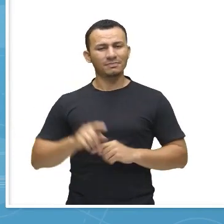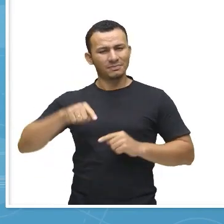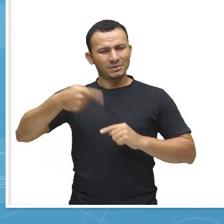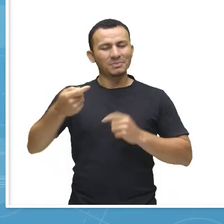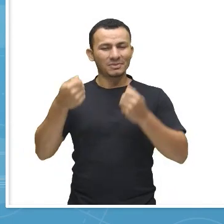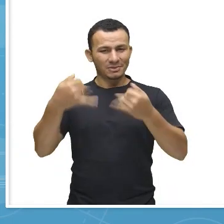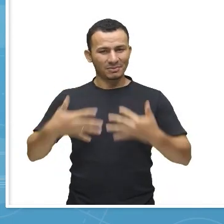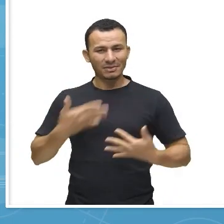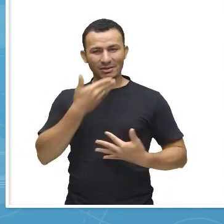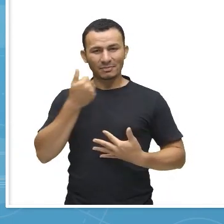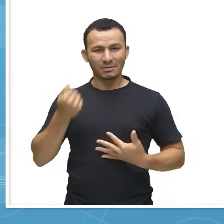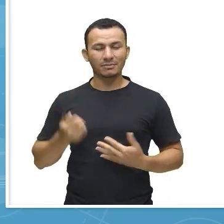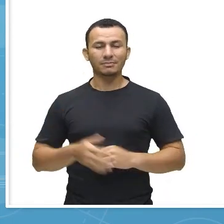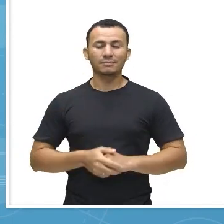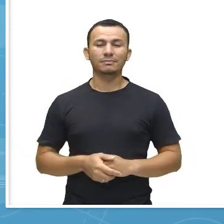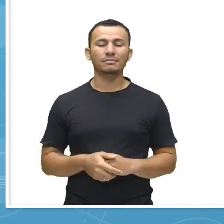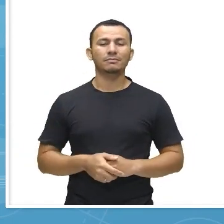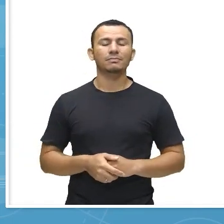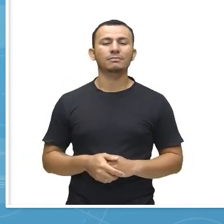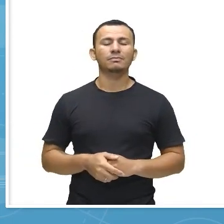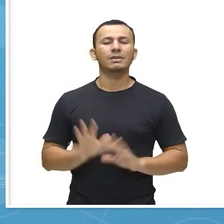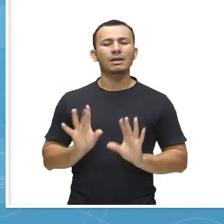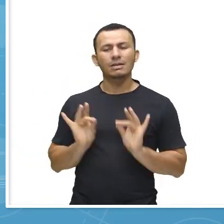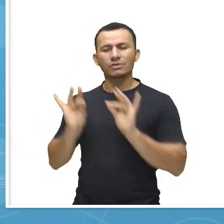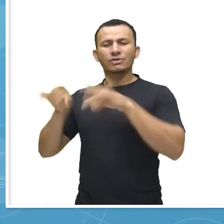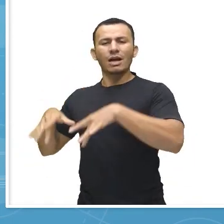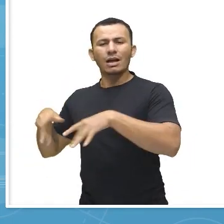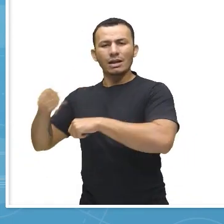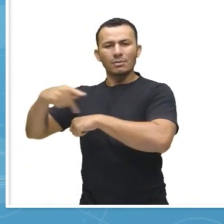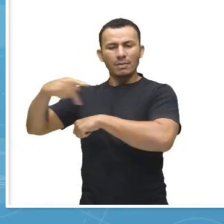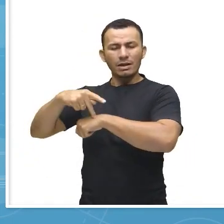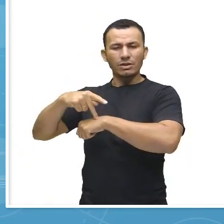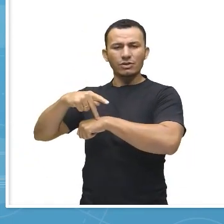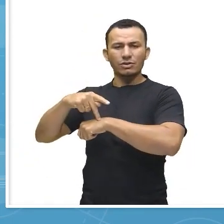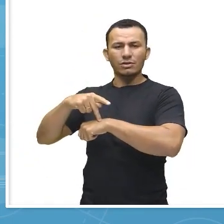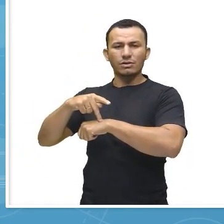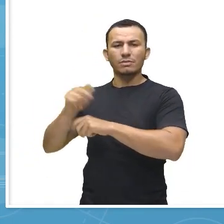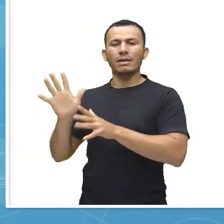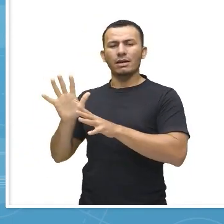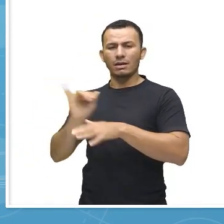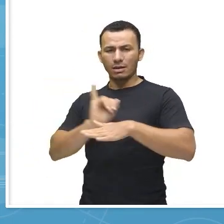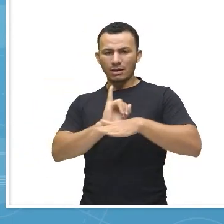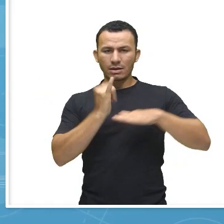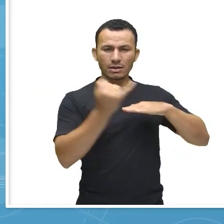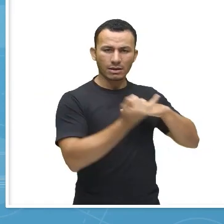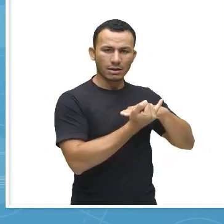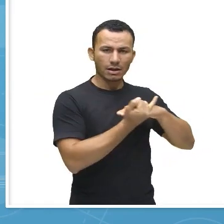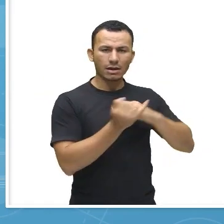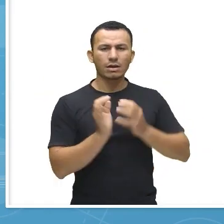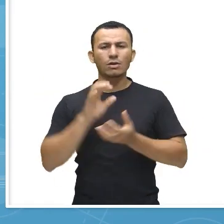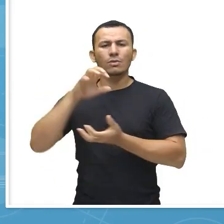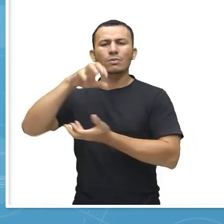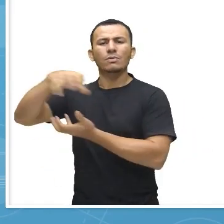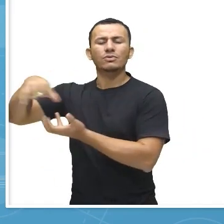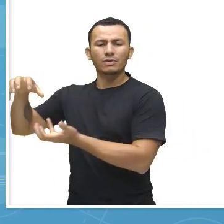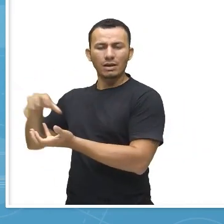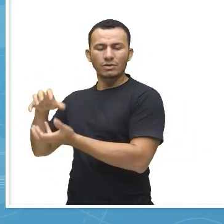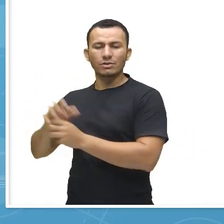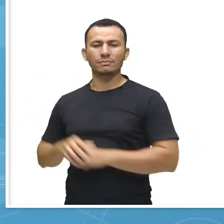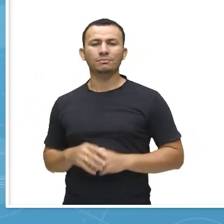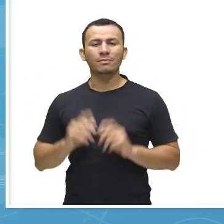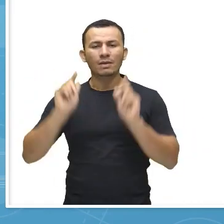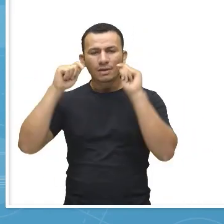essa diferença. Será que a Austrália é uma ilha, é um continente? Será que a